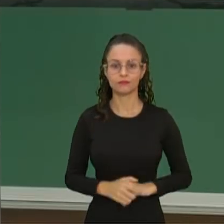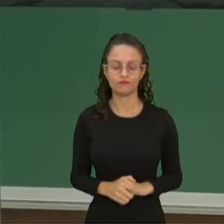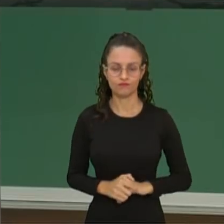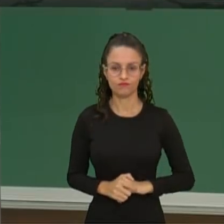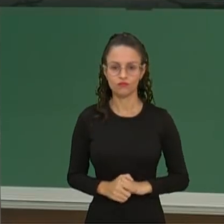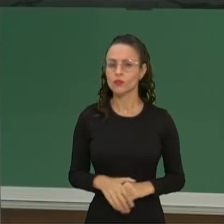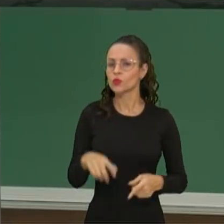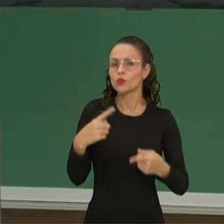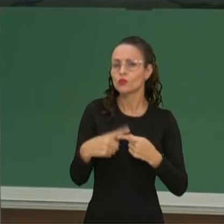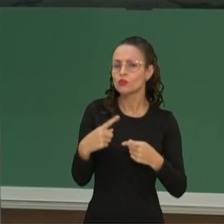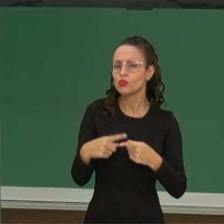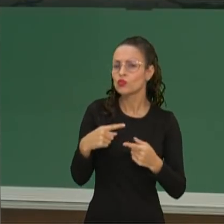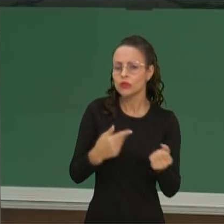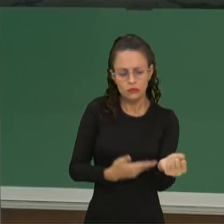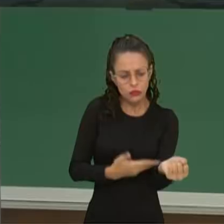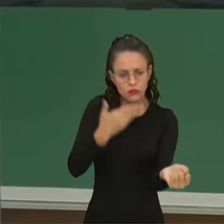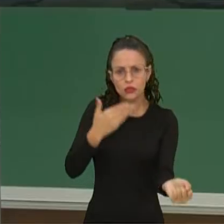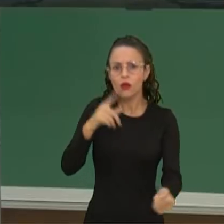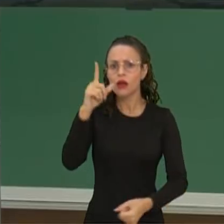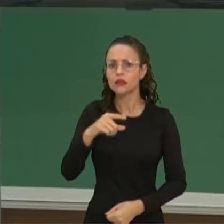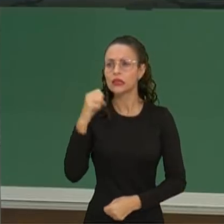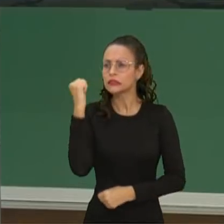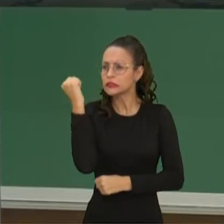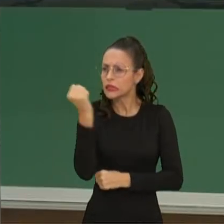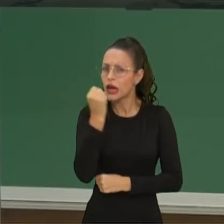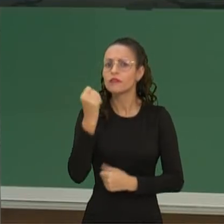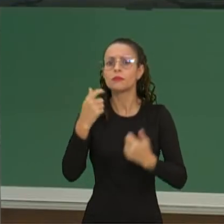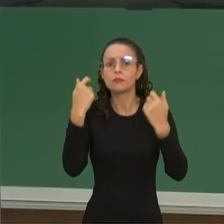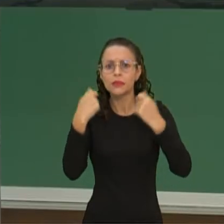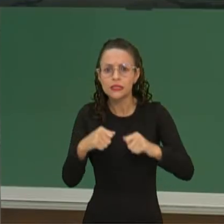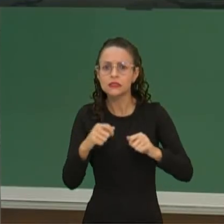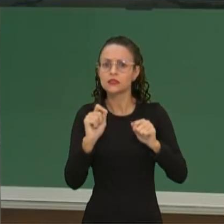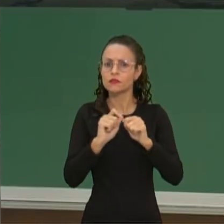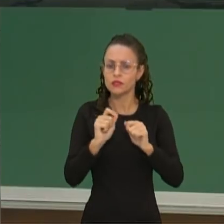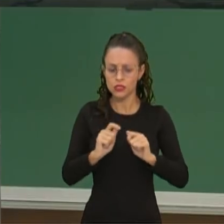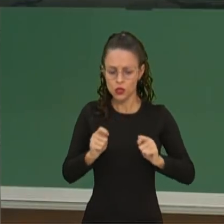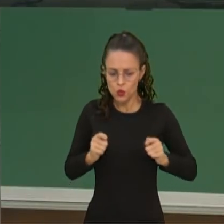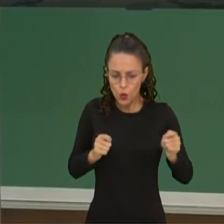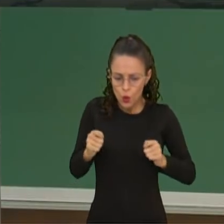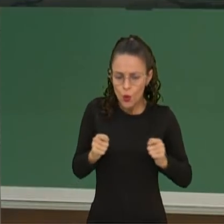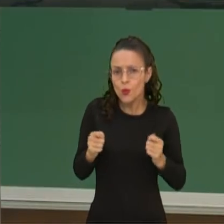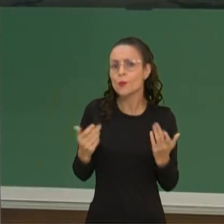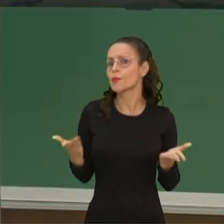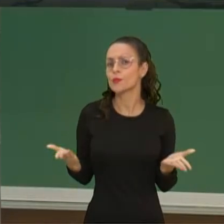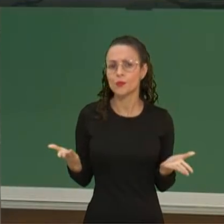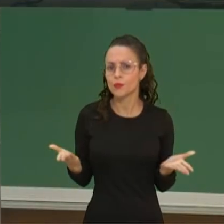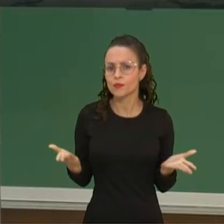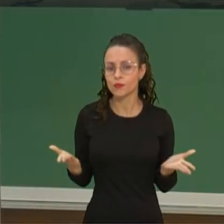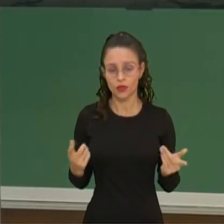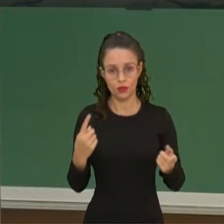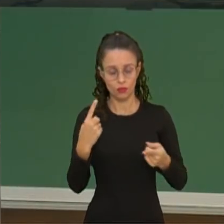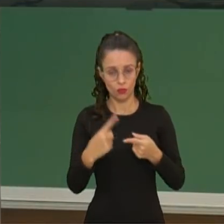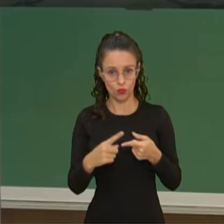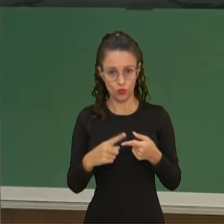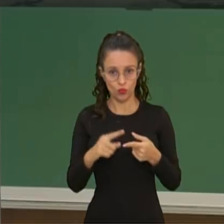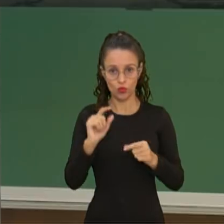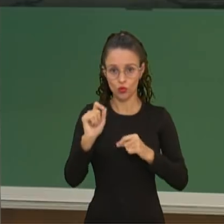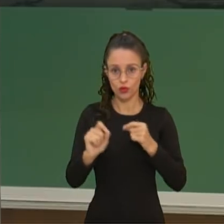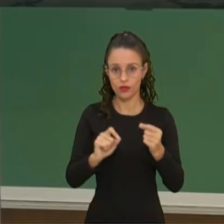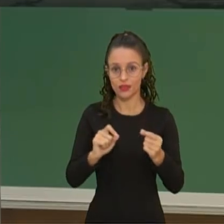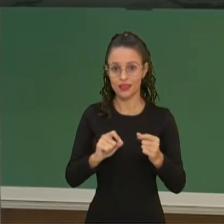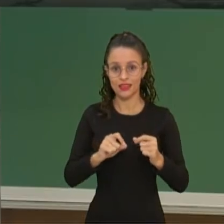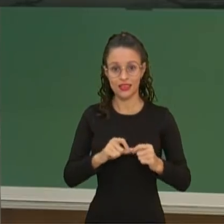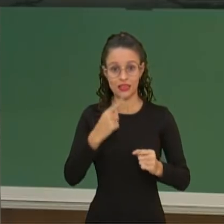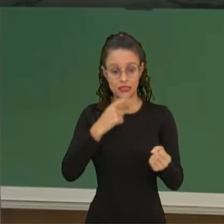por que essa doença é tão grave e precisa ser levada a sério, né? Ser feito o controle dela? Porque com essa força que o